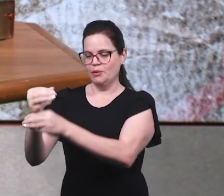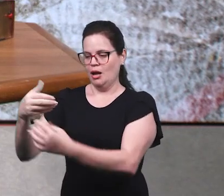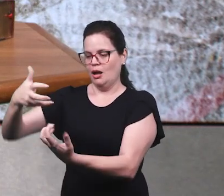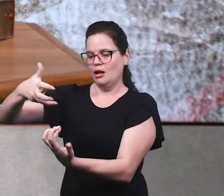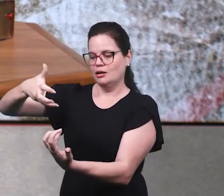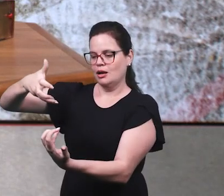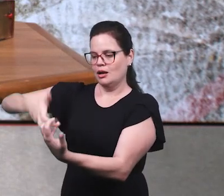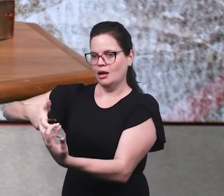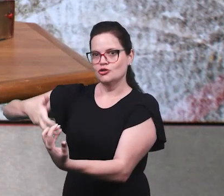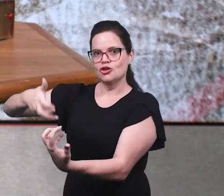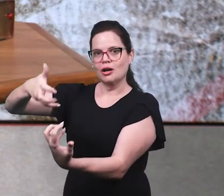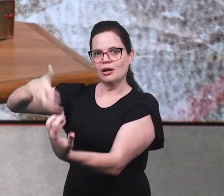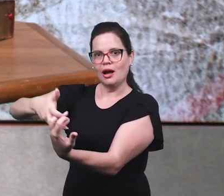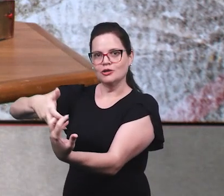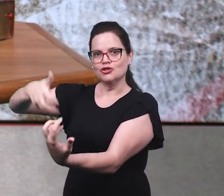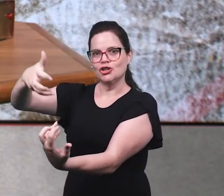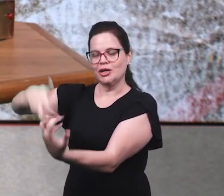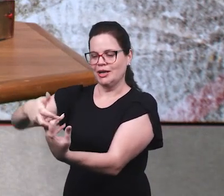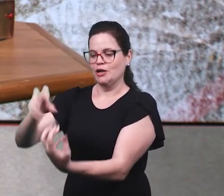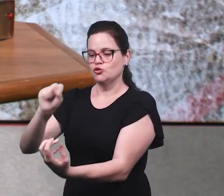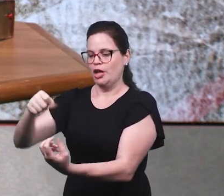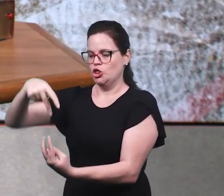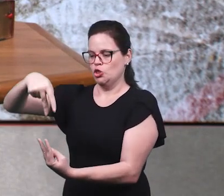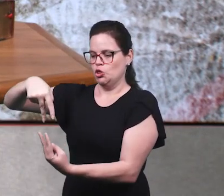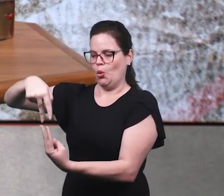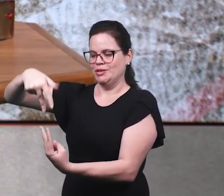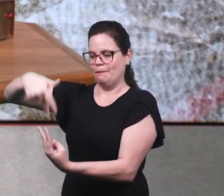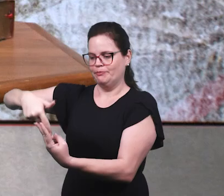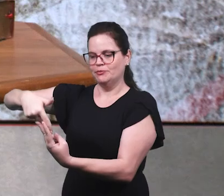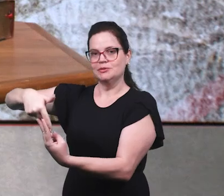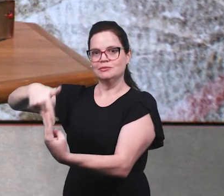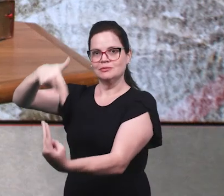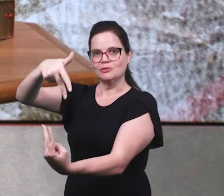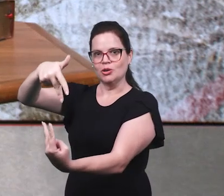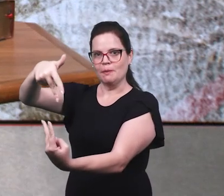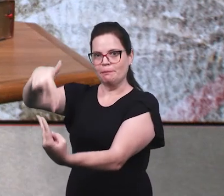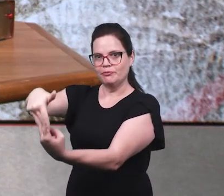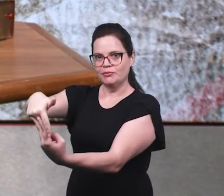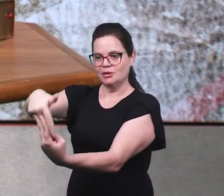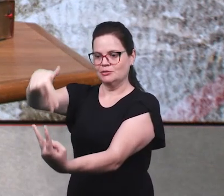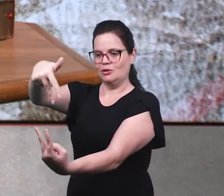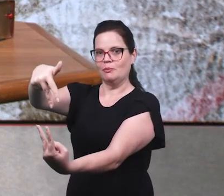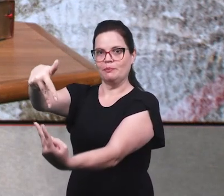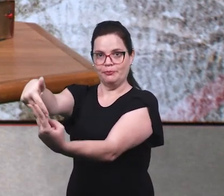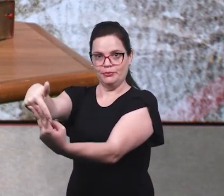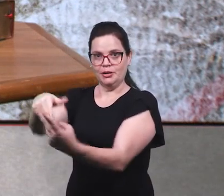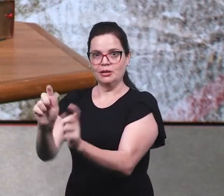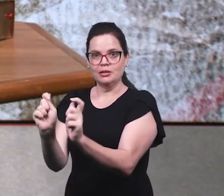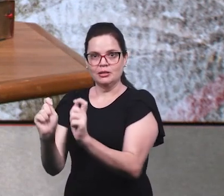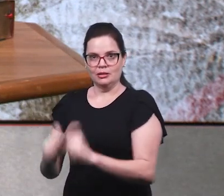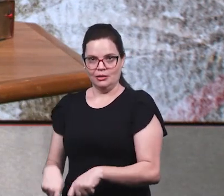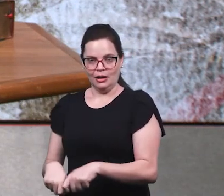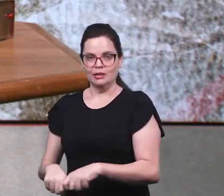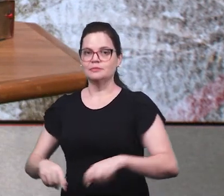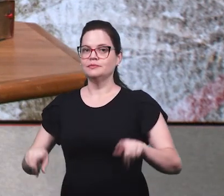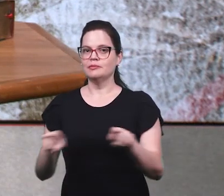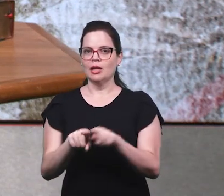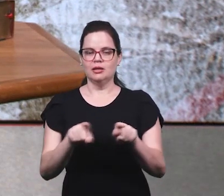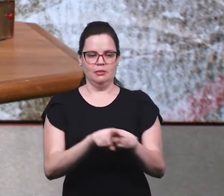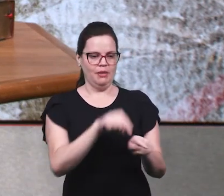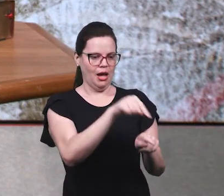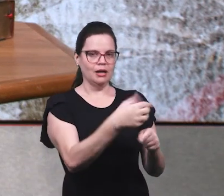e 2 bases debaixo de outra tábua para as suas 2 colseiras. Também haverá